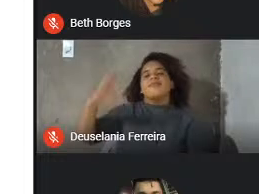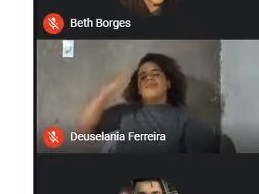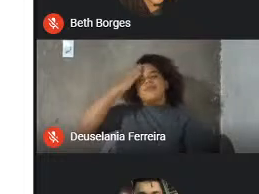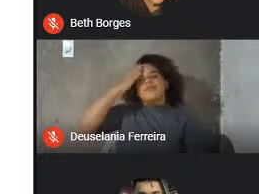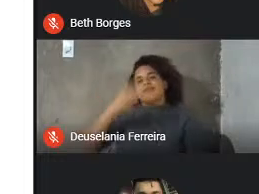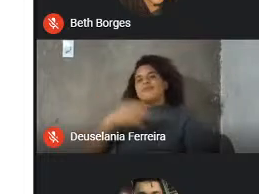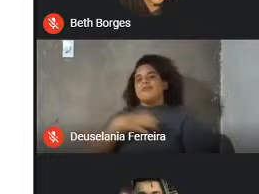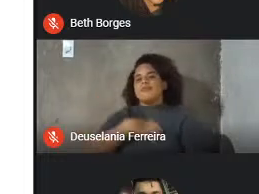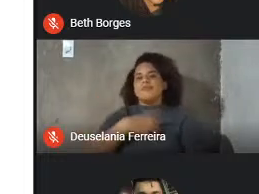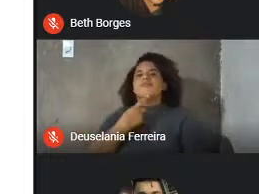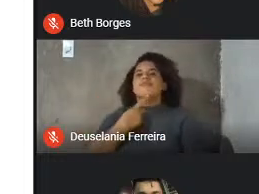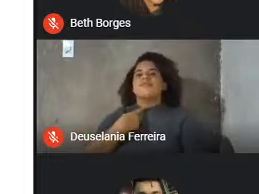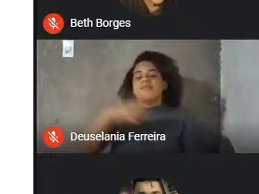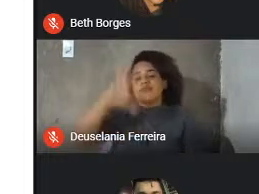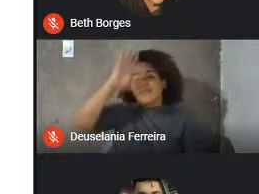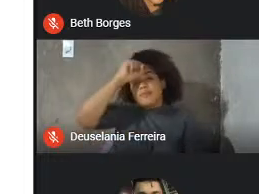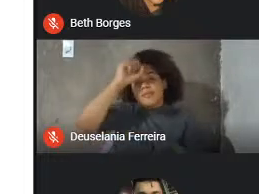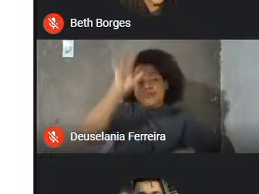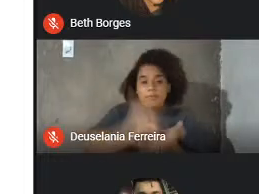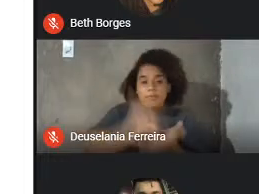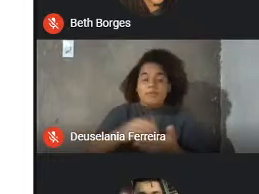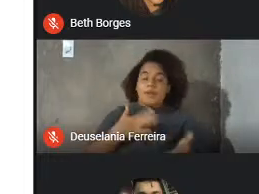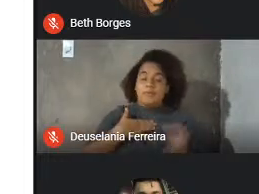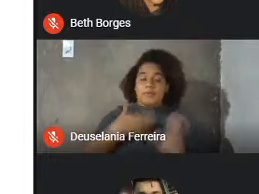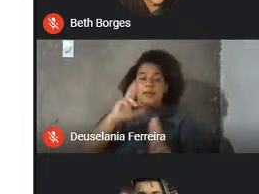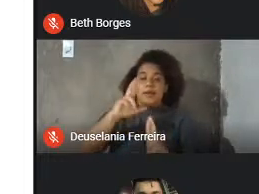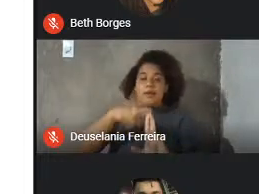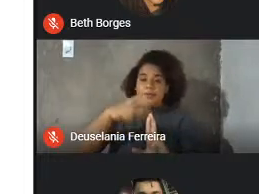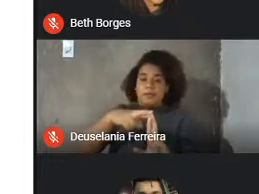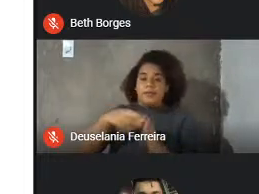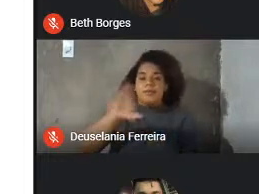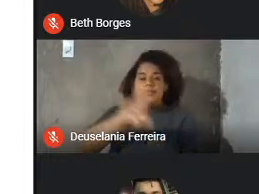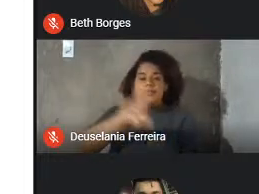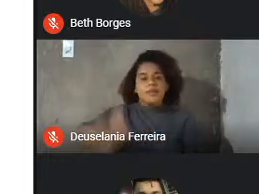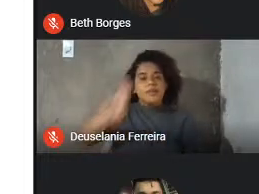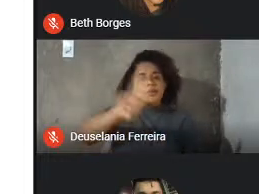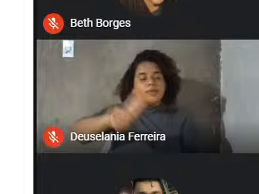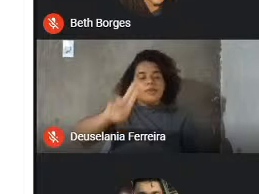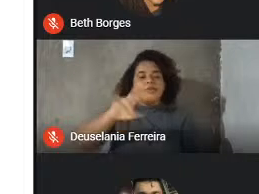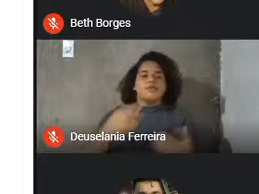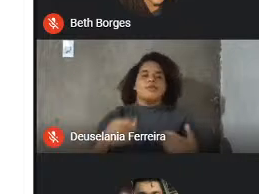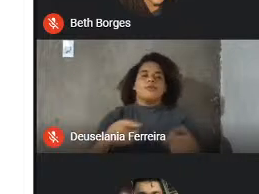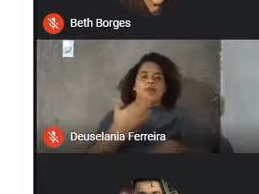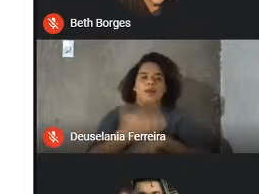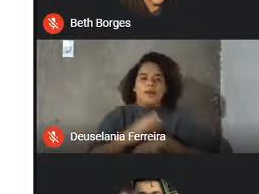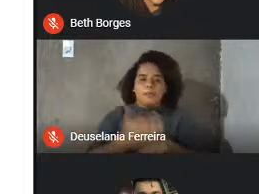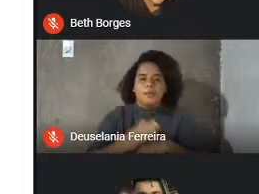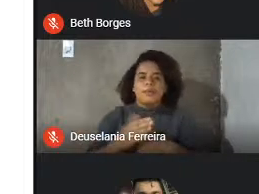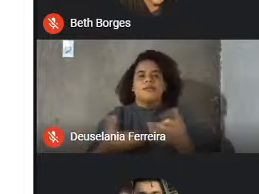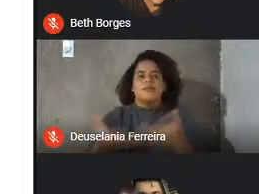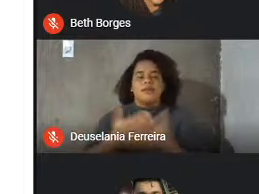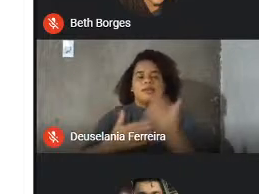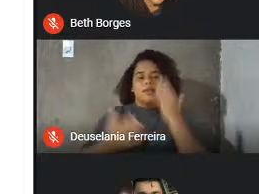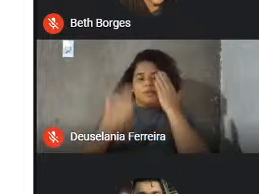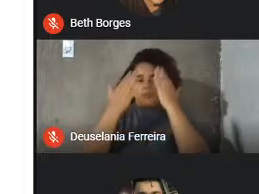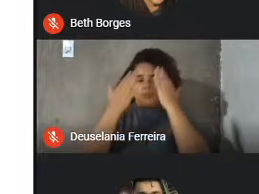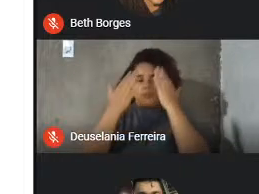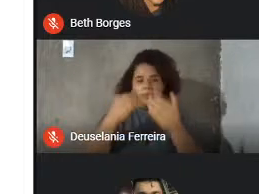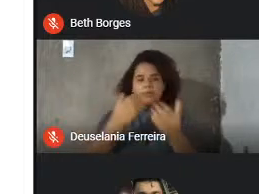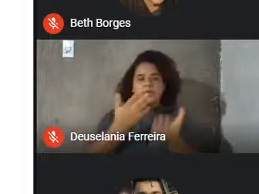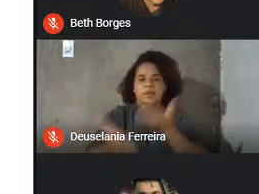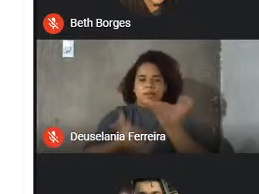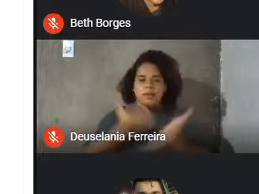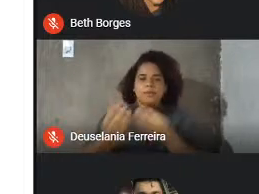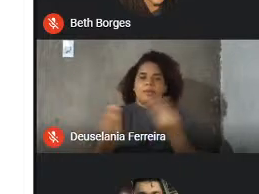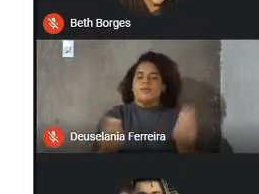aprender, tá? Essas são as referências que eu utilizei, né? A prática das intervenções psicoterápicas, onde são